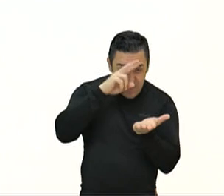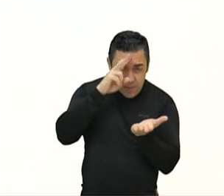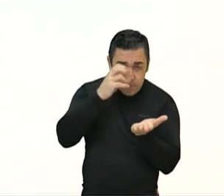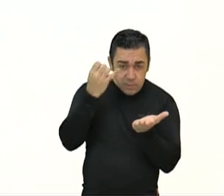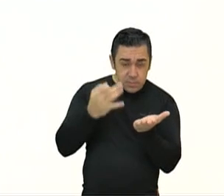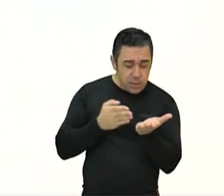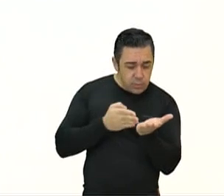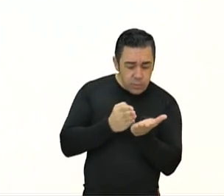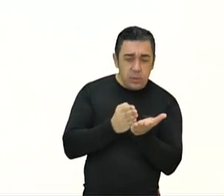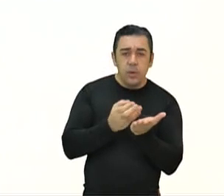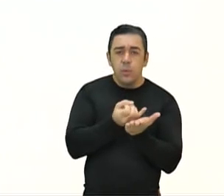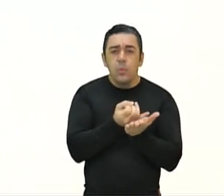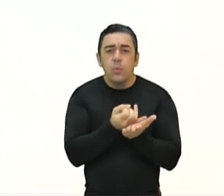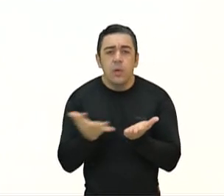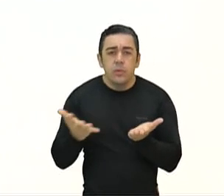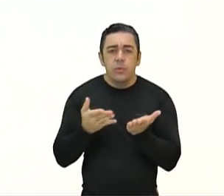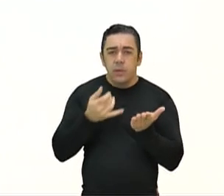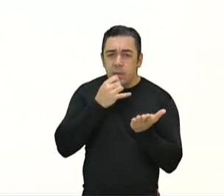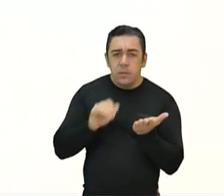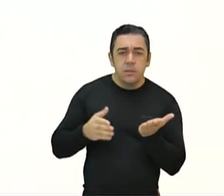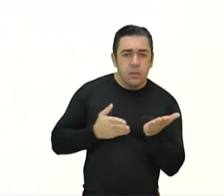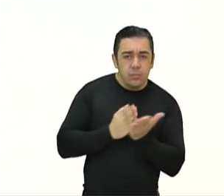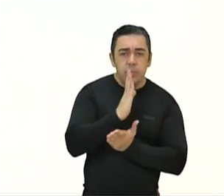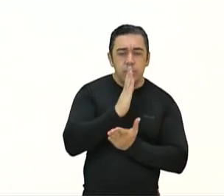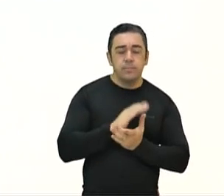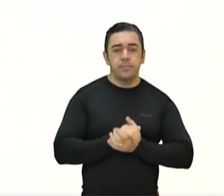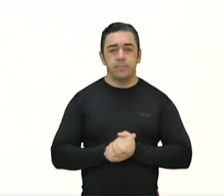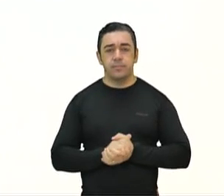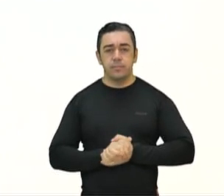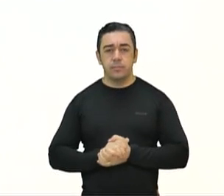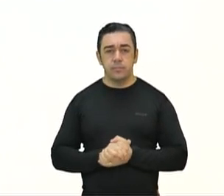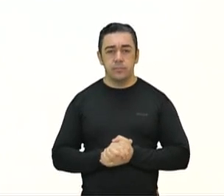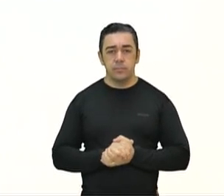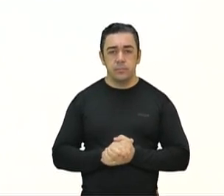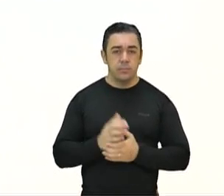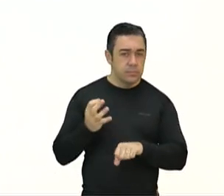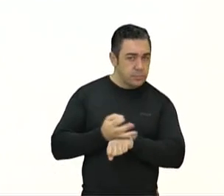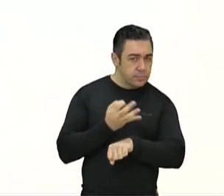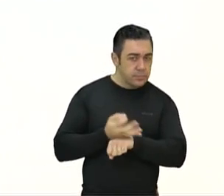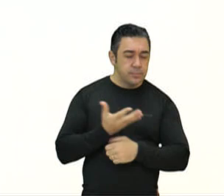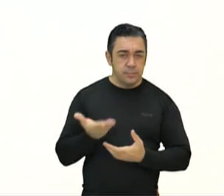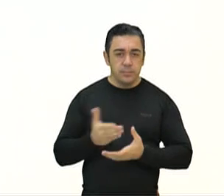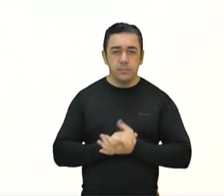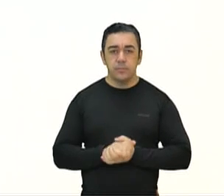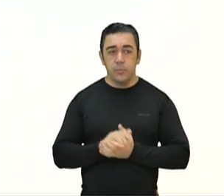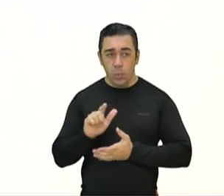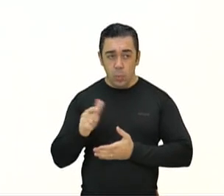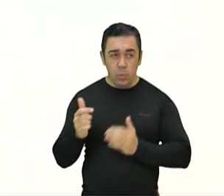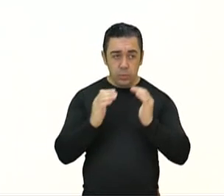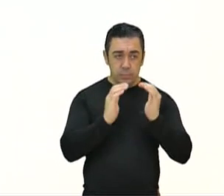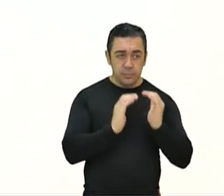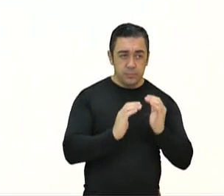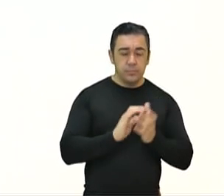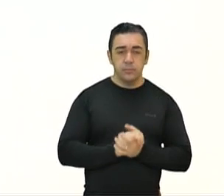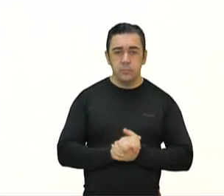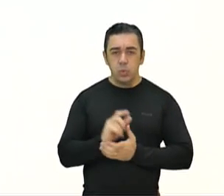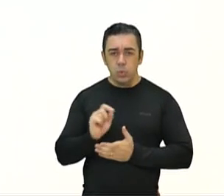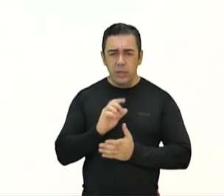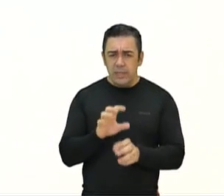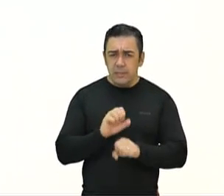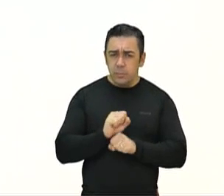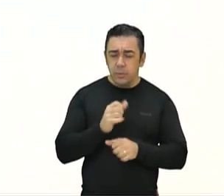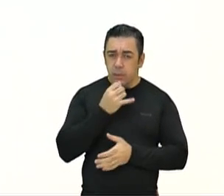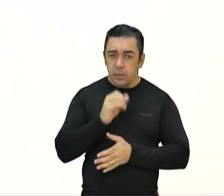é a impedância, né, da corrente, causa resistência. A próxima aqui, o receptor